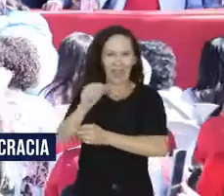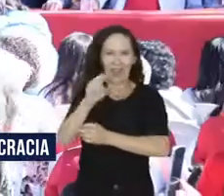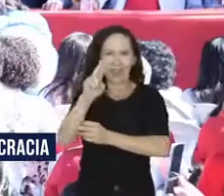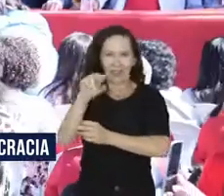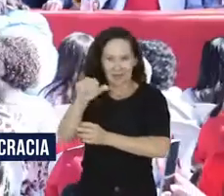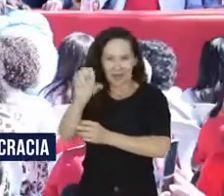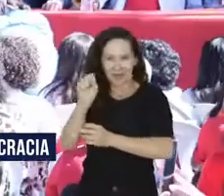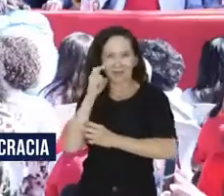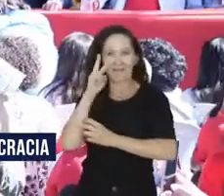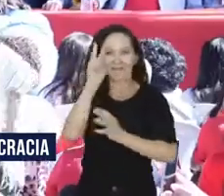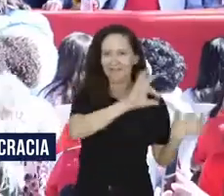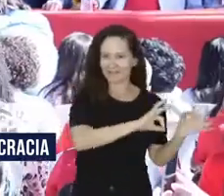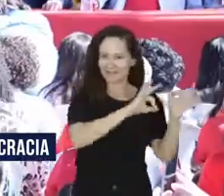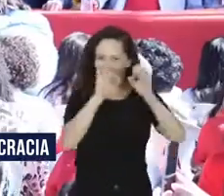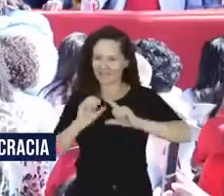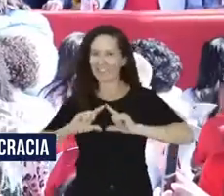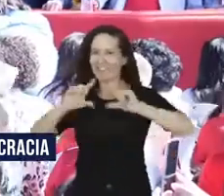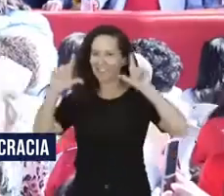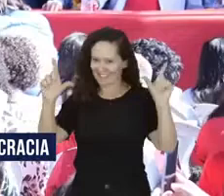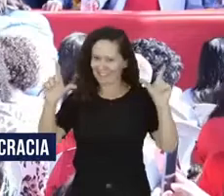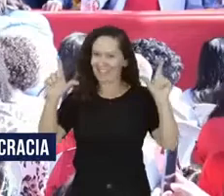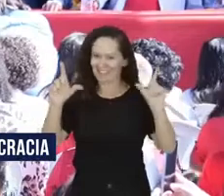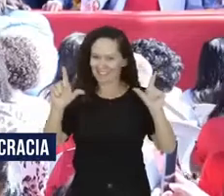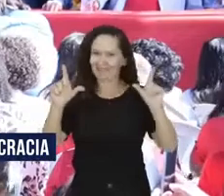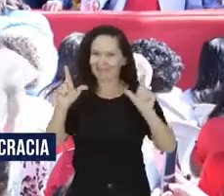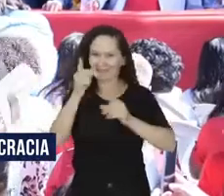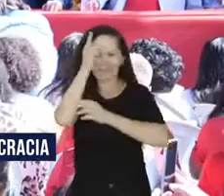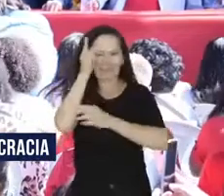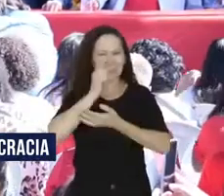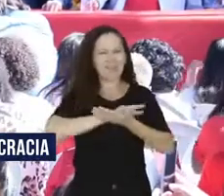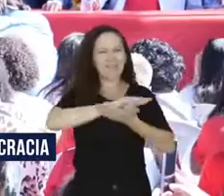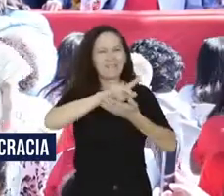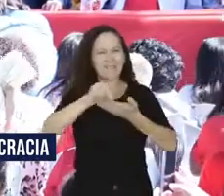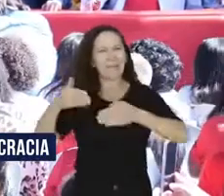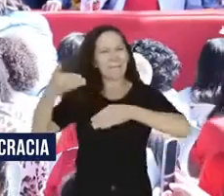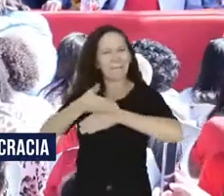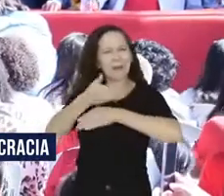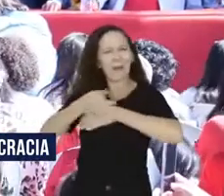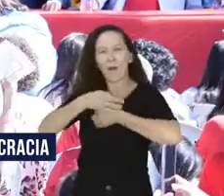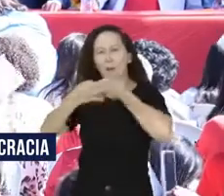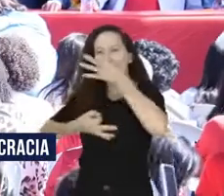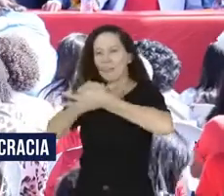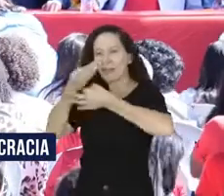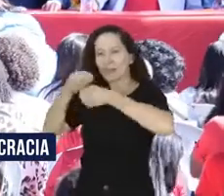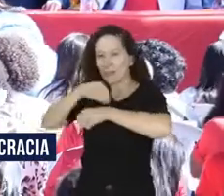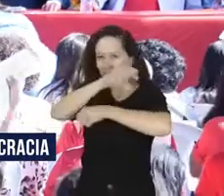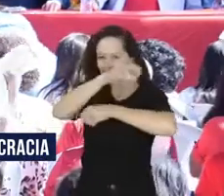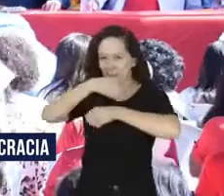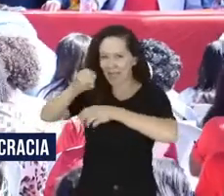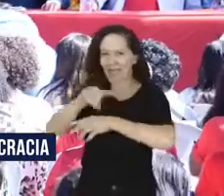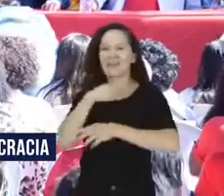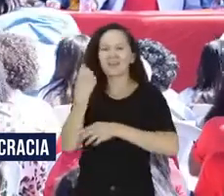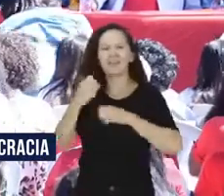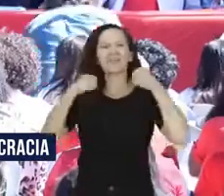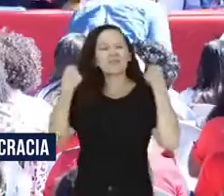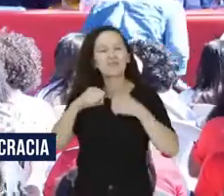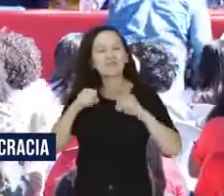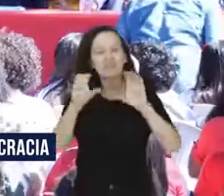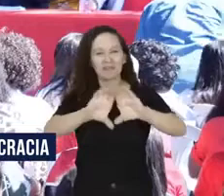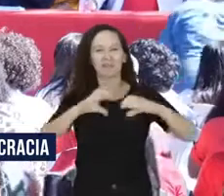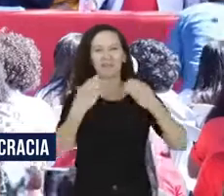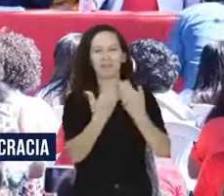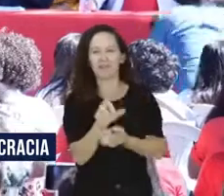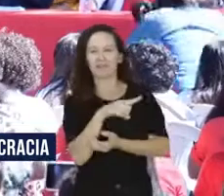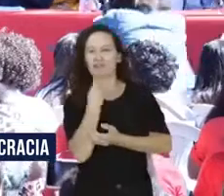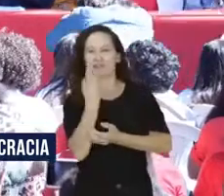tá participando das lives, presente, comentem, compartilhem, porque é isso que a gente tem que fazer na nossa comunidade. Disseminar